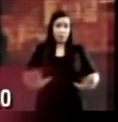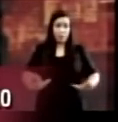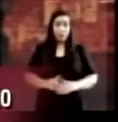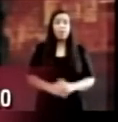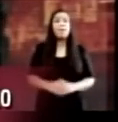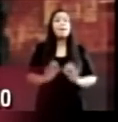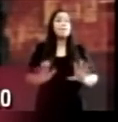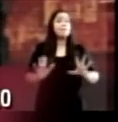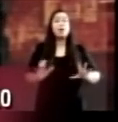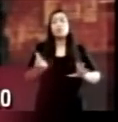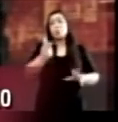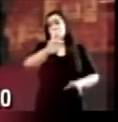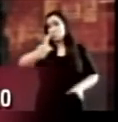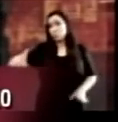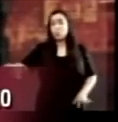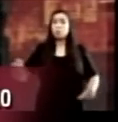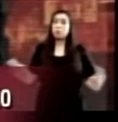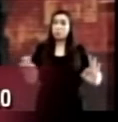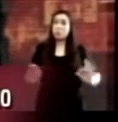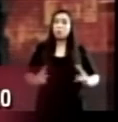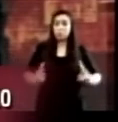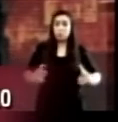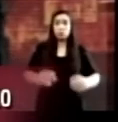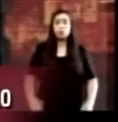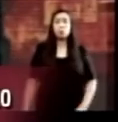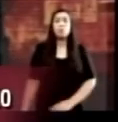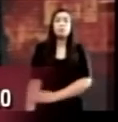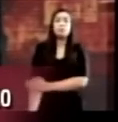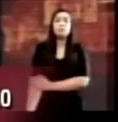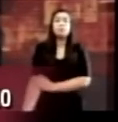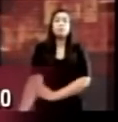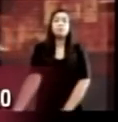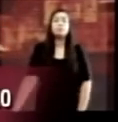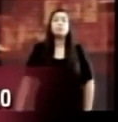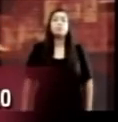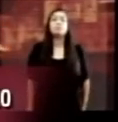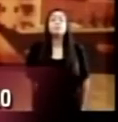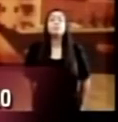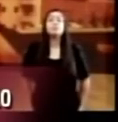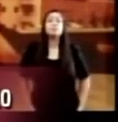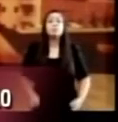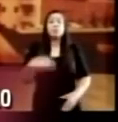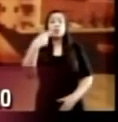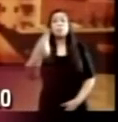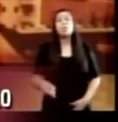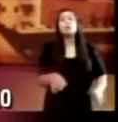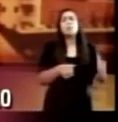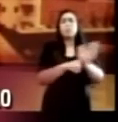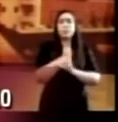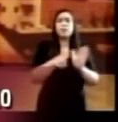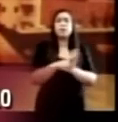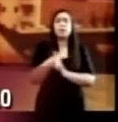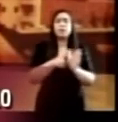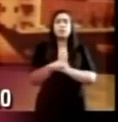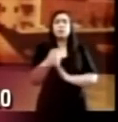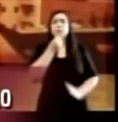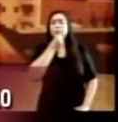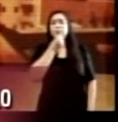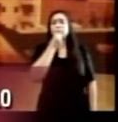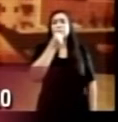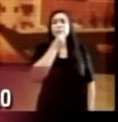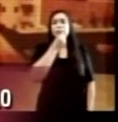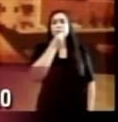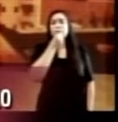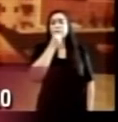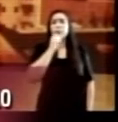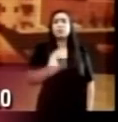restante todo não será desativado, será mantido. A próxima pergunta é do jornalista Rodrigo Carraro, também